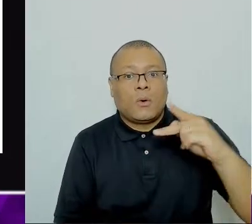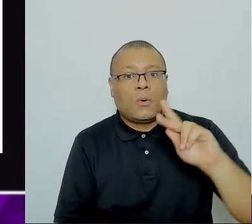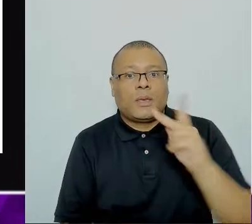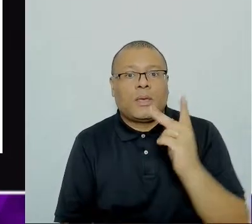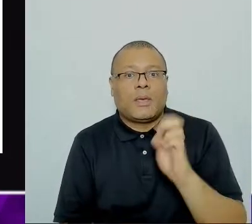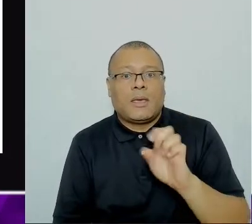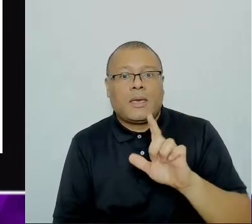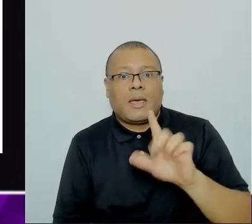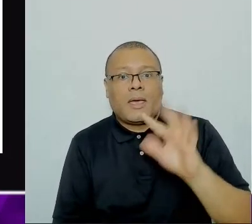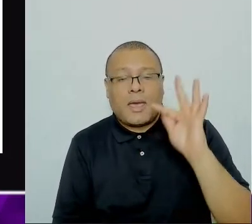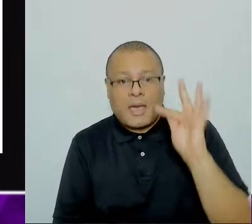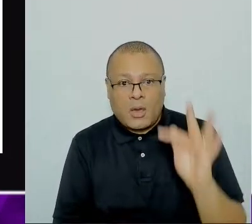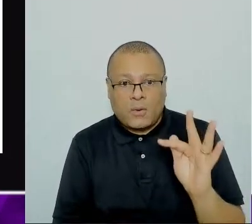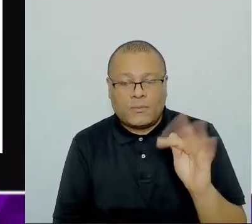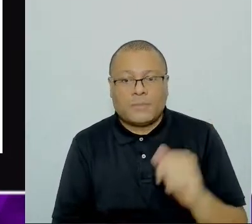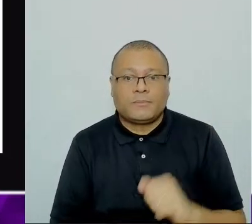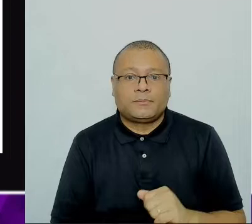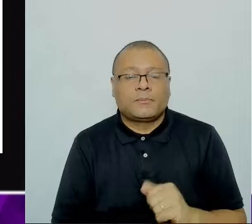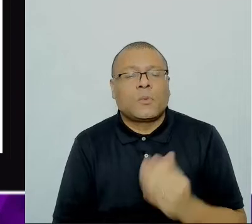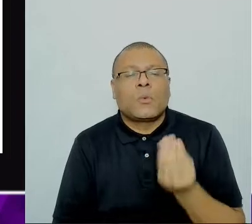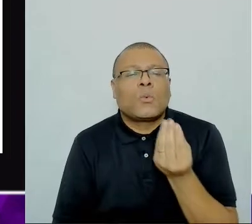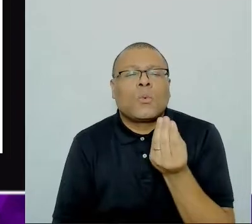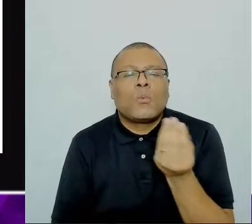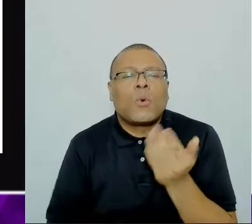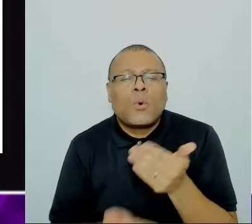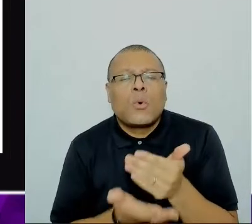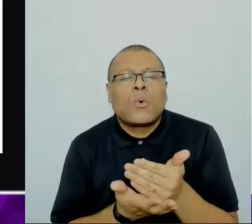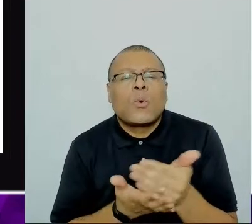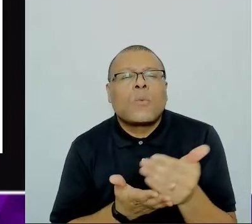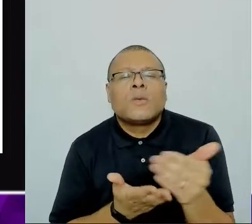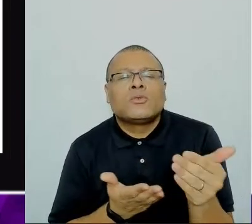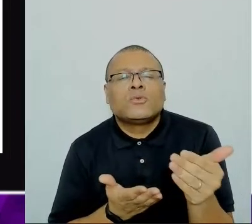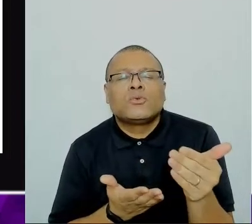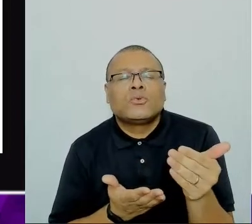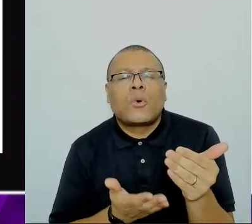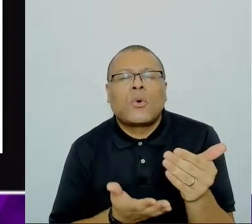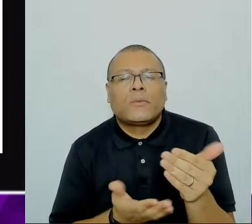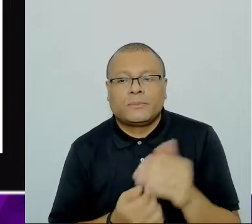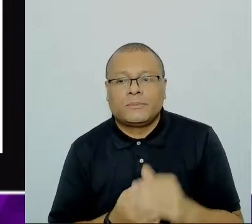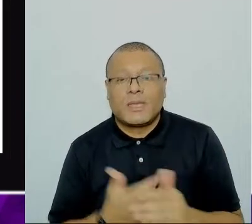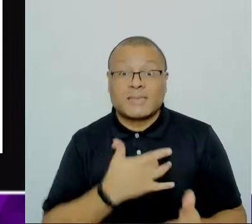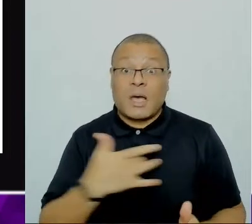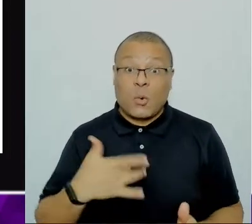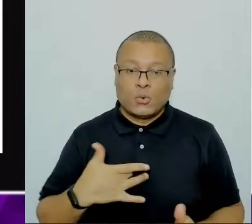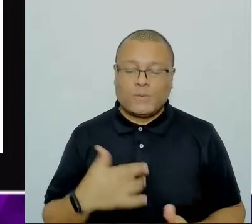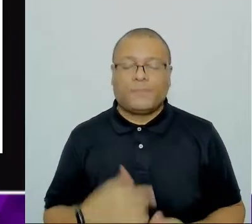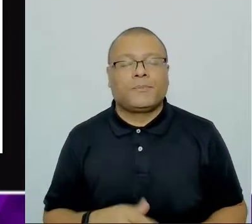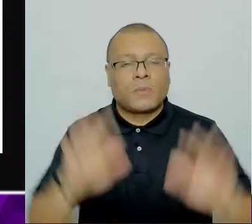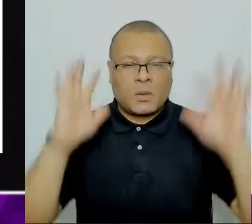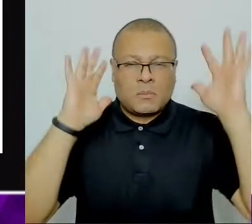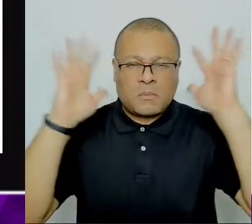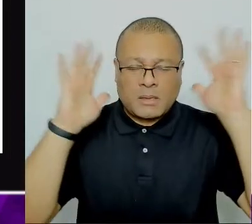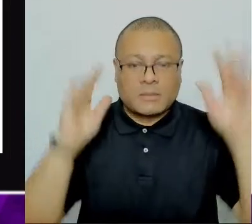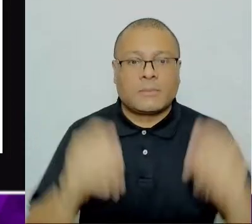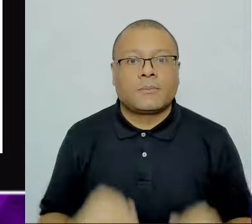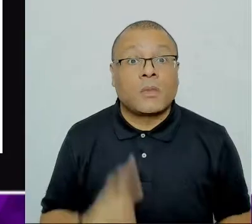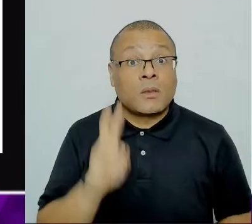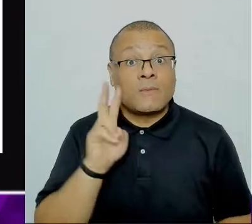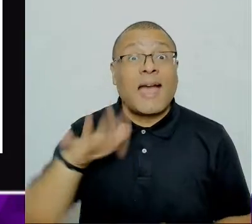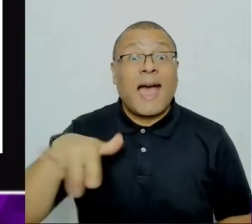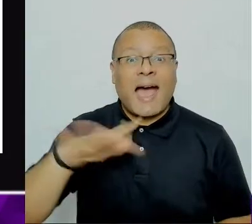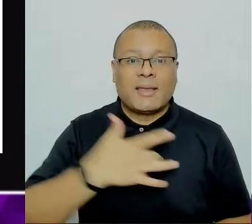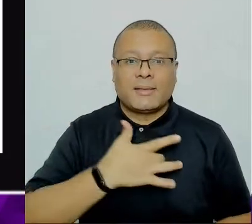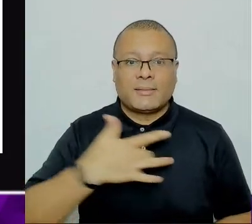como que ele nasceu, como que ele é, né? Como que é o Open Health? Imagina o seguinte, se a gente for olhar o mercado de